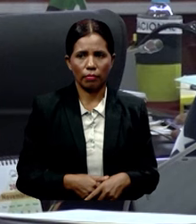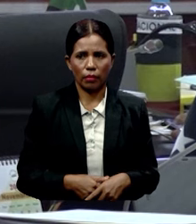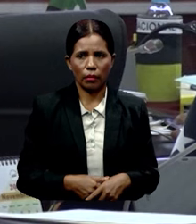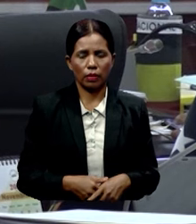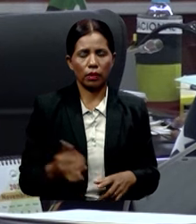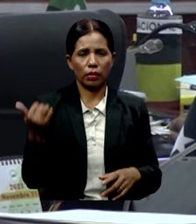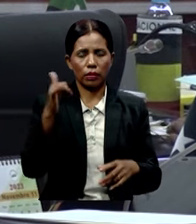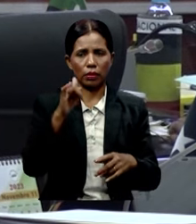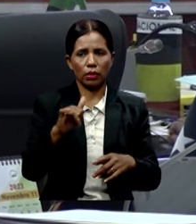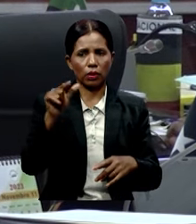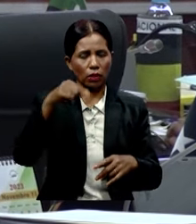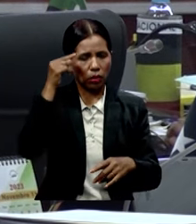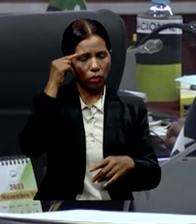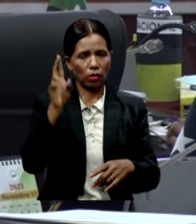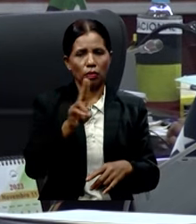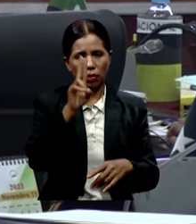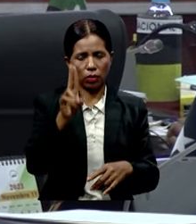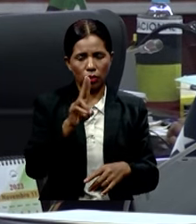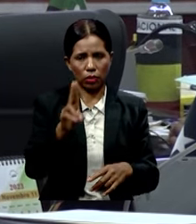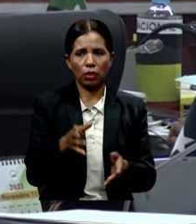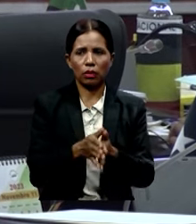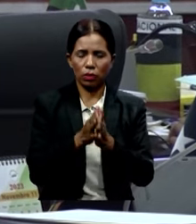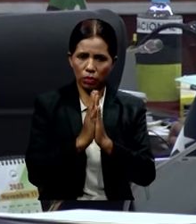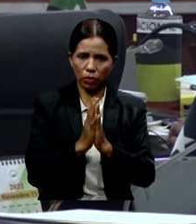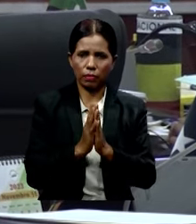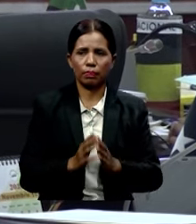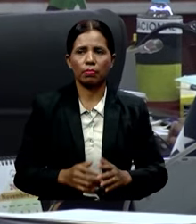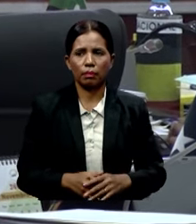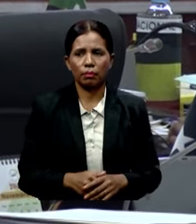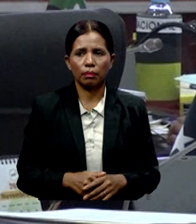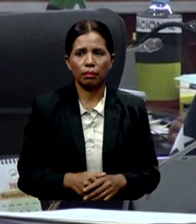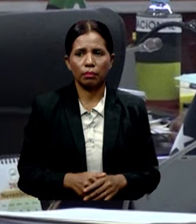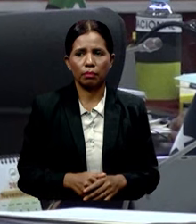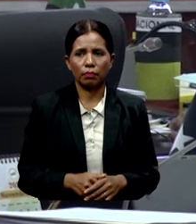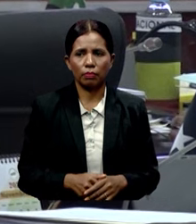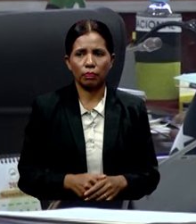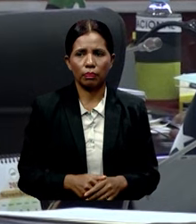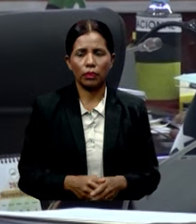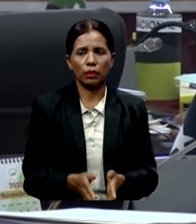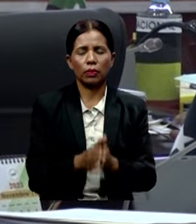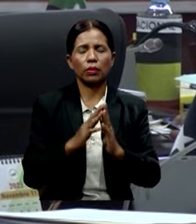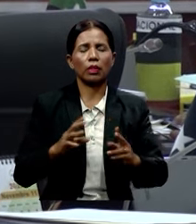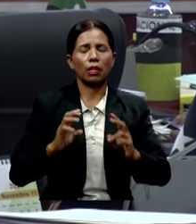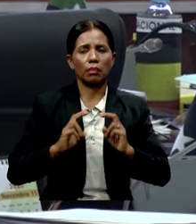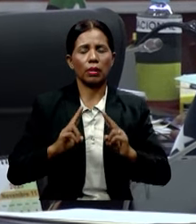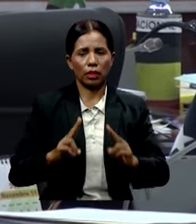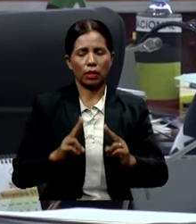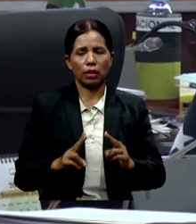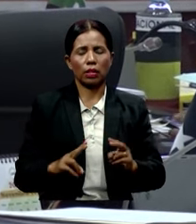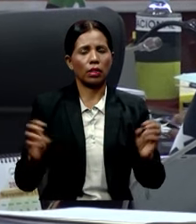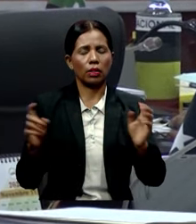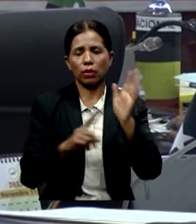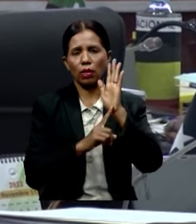se o governo usa o uso. Uso caráter urgência nene la